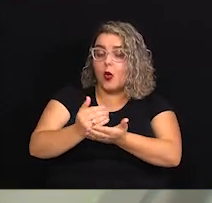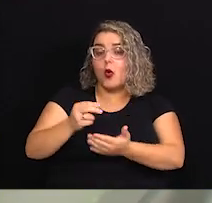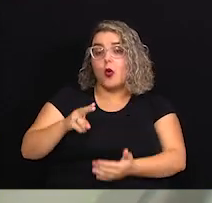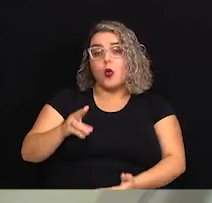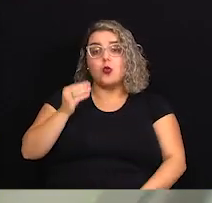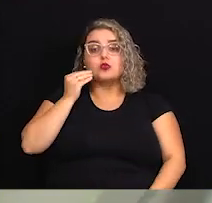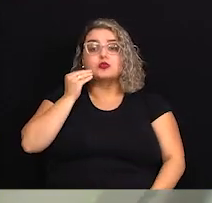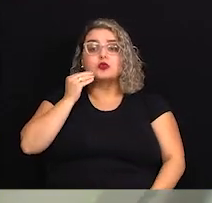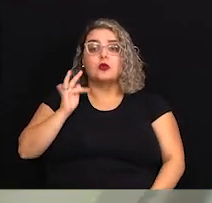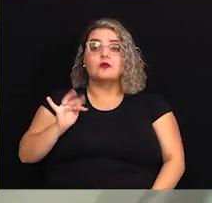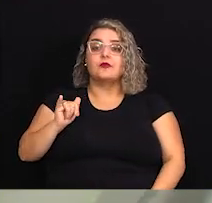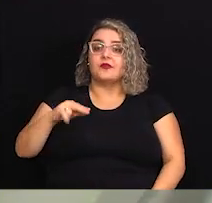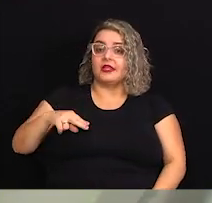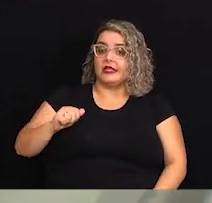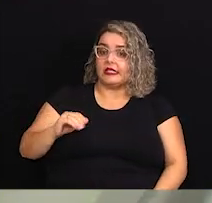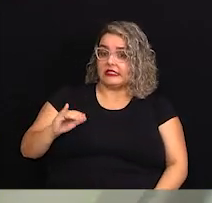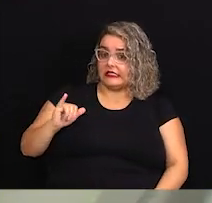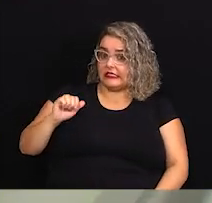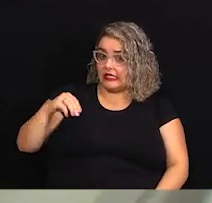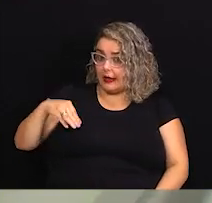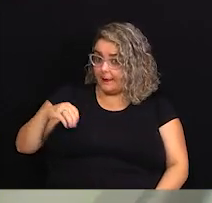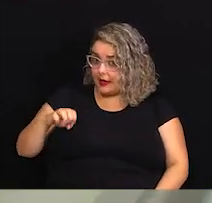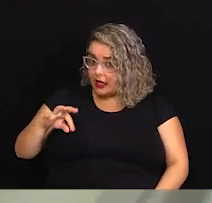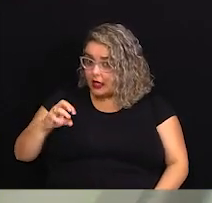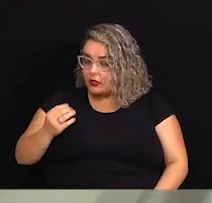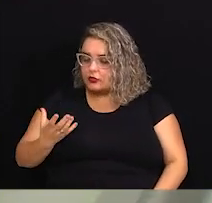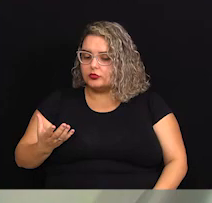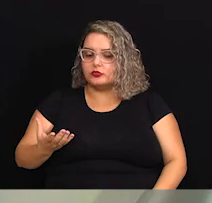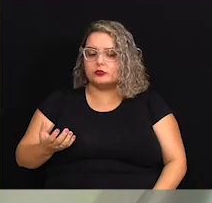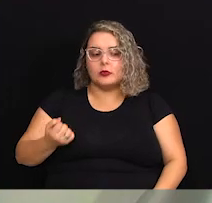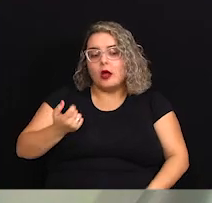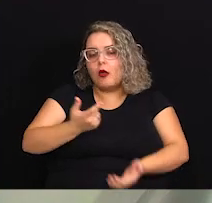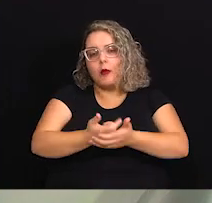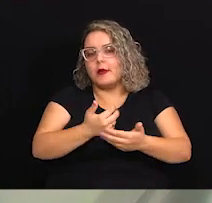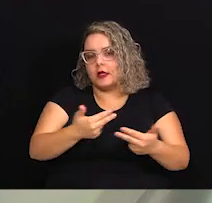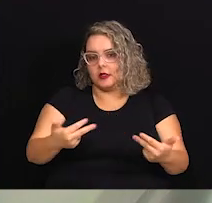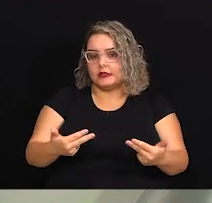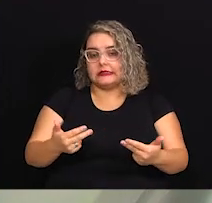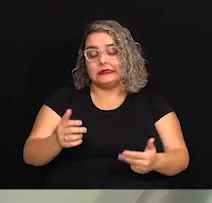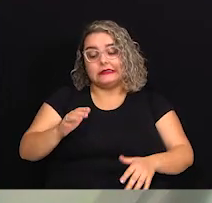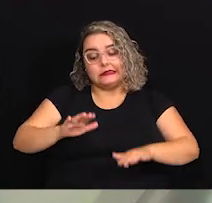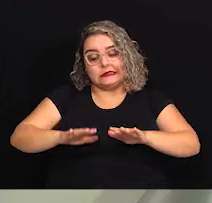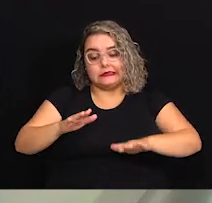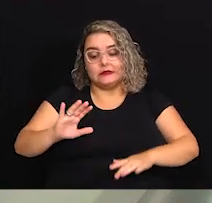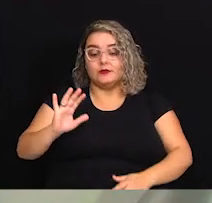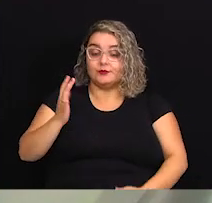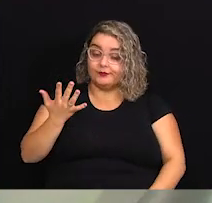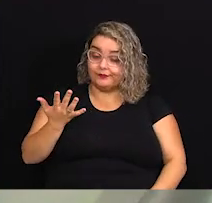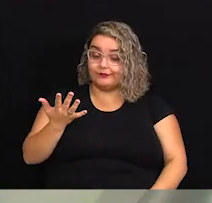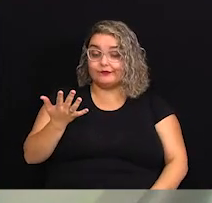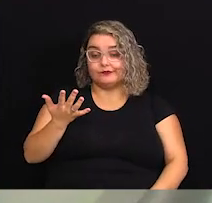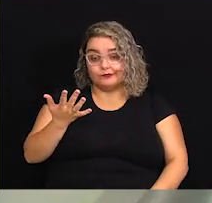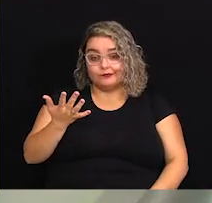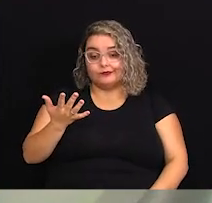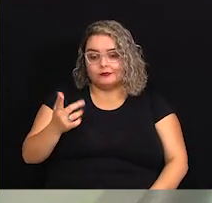empréstimo ou tentar um financiamento para algum bem. E, às vezes, acontece a situação de ter